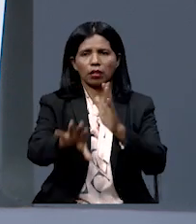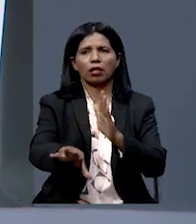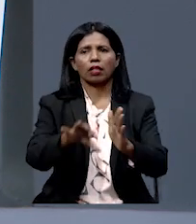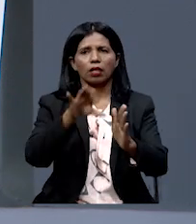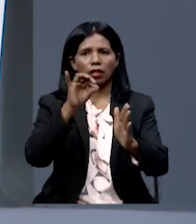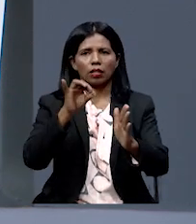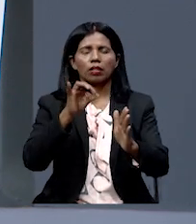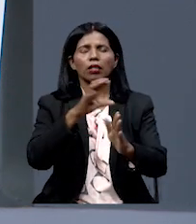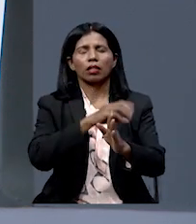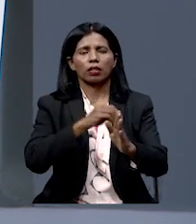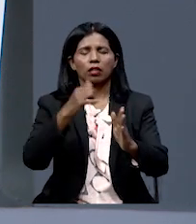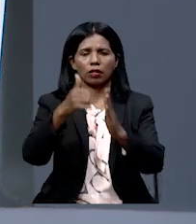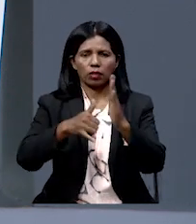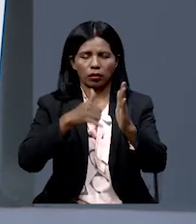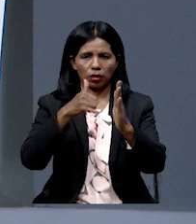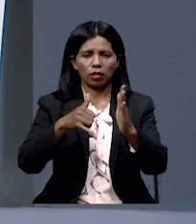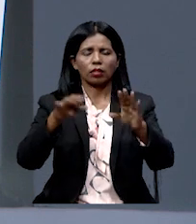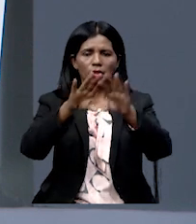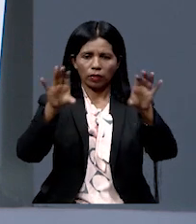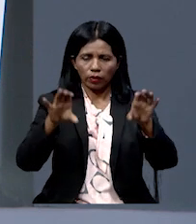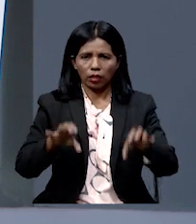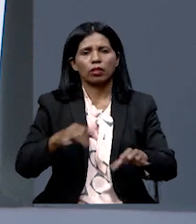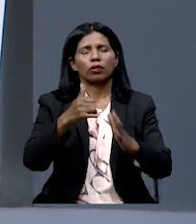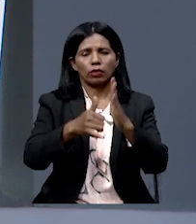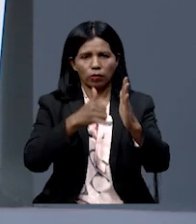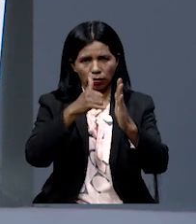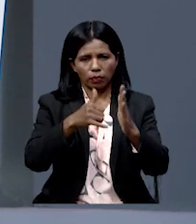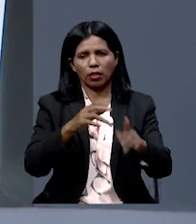hetan reconhecimento ida ne ke hetan plaka ida ne